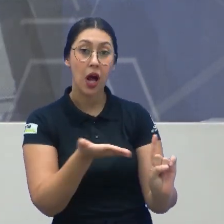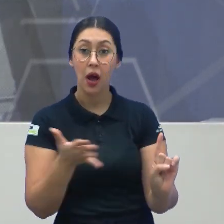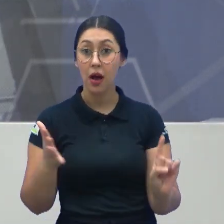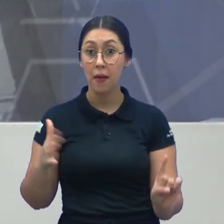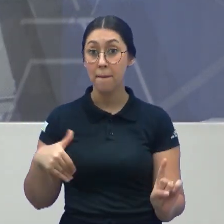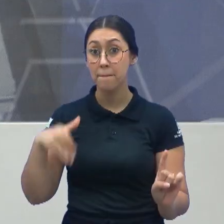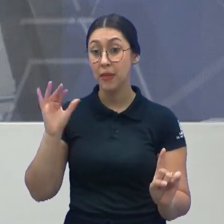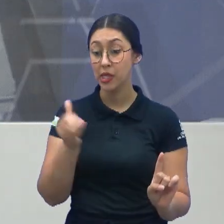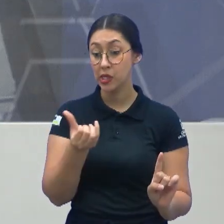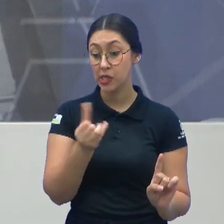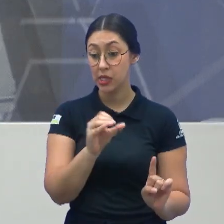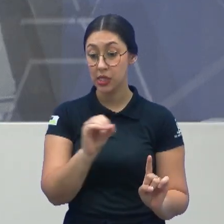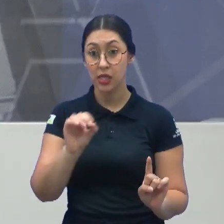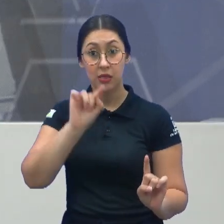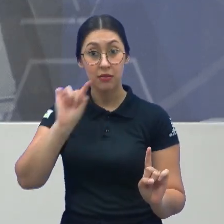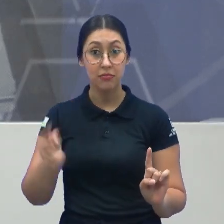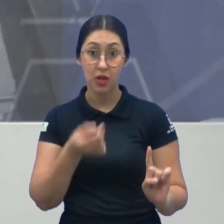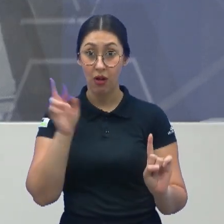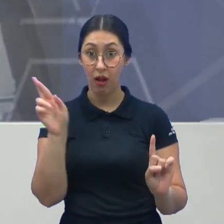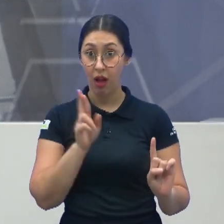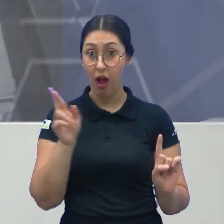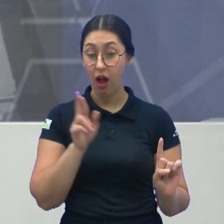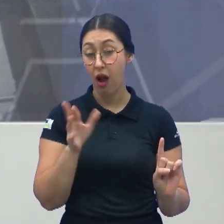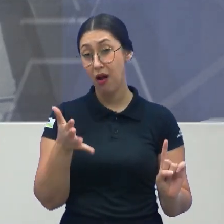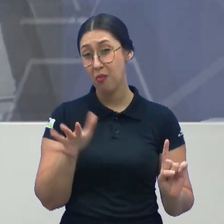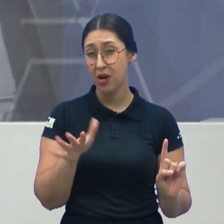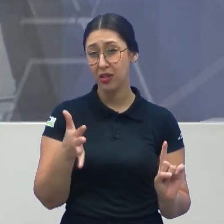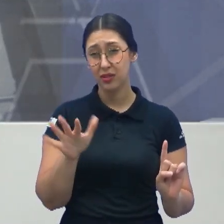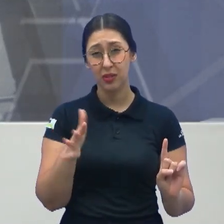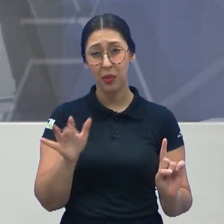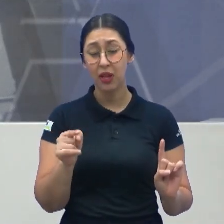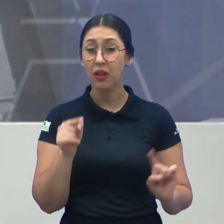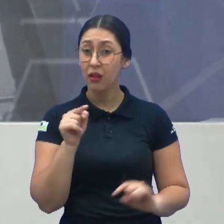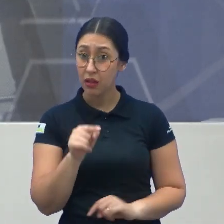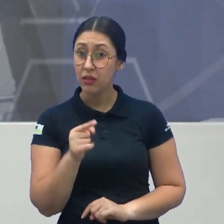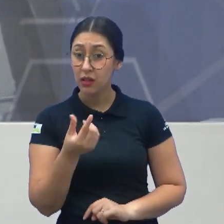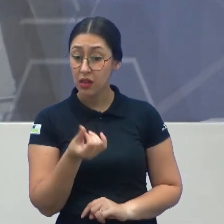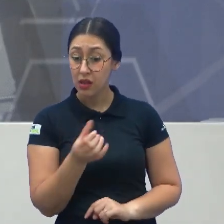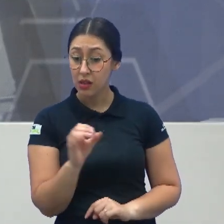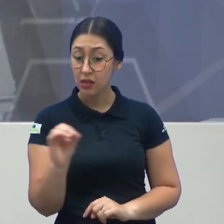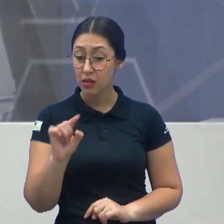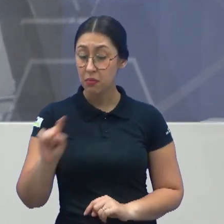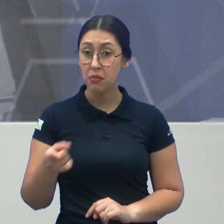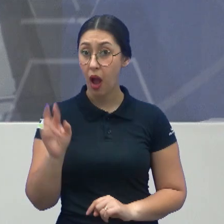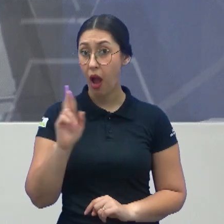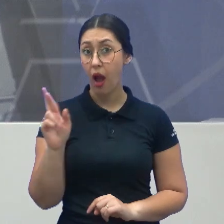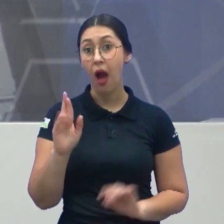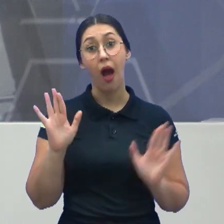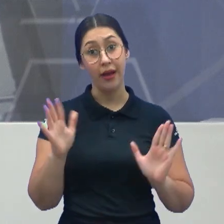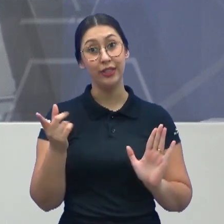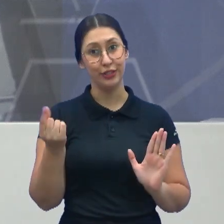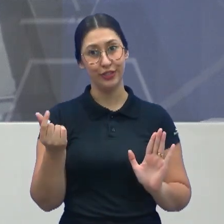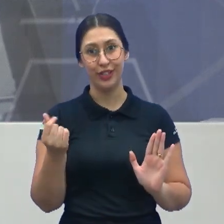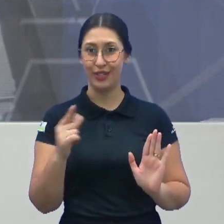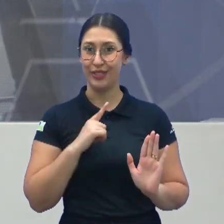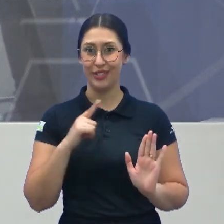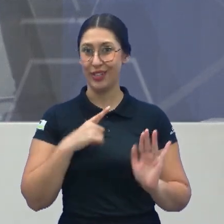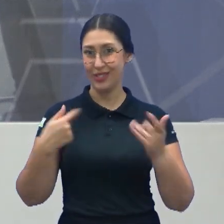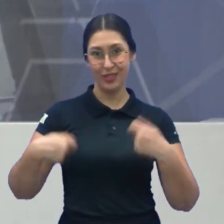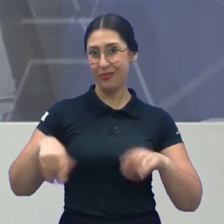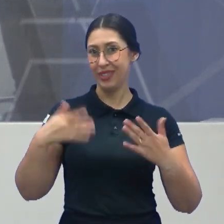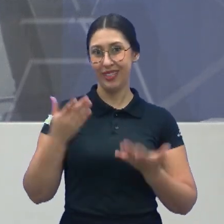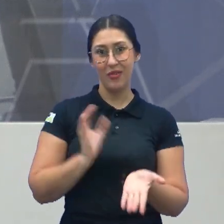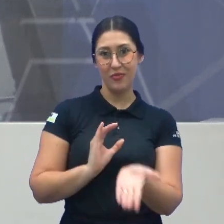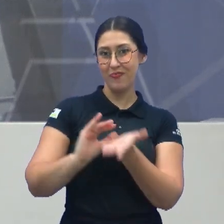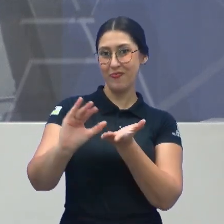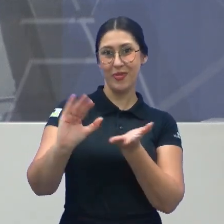mil por baixo. Esse valor, e que não precisou, né? Aí tinha dinheiro, não precisou de emenda parlamentar para